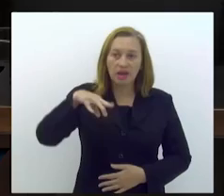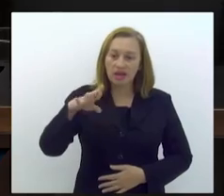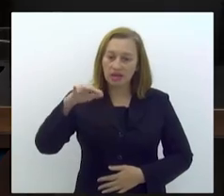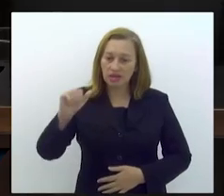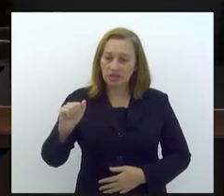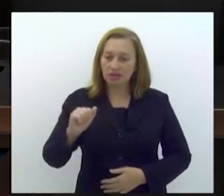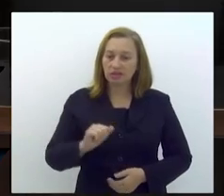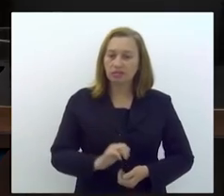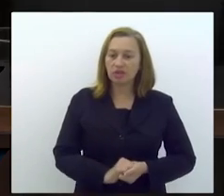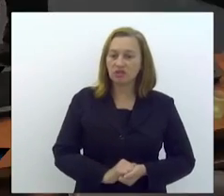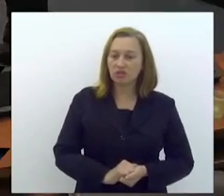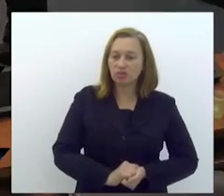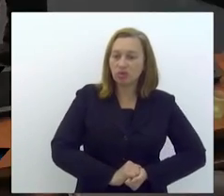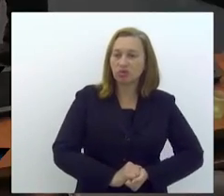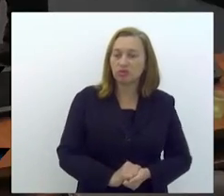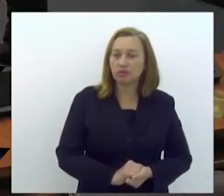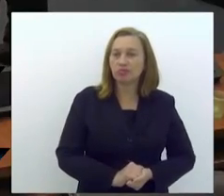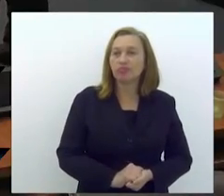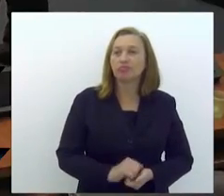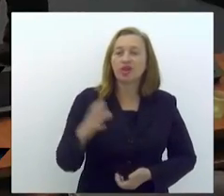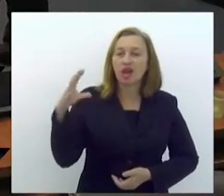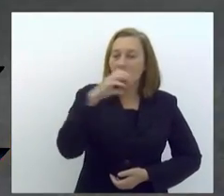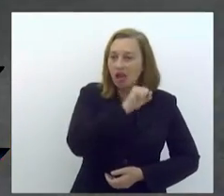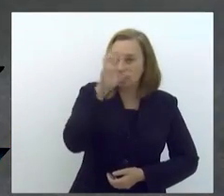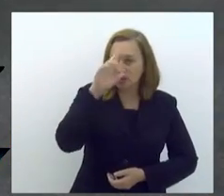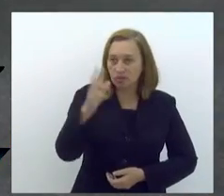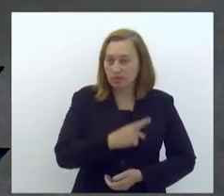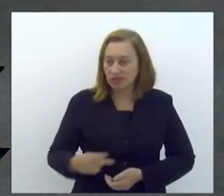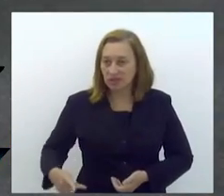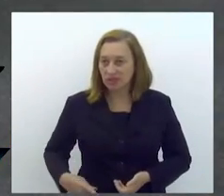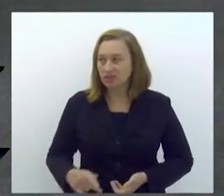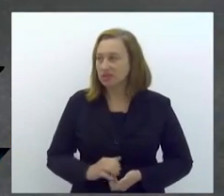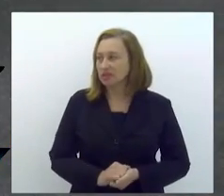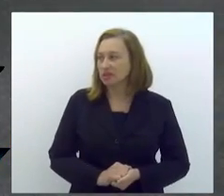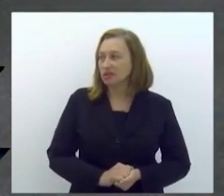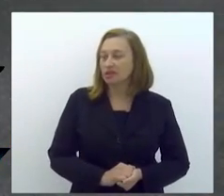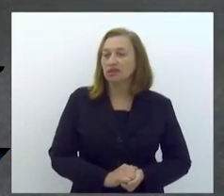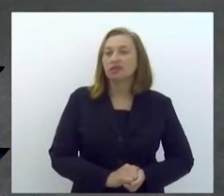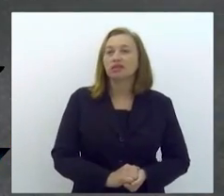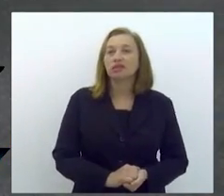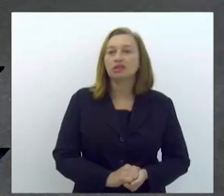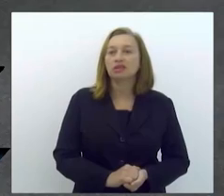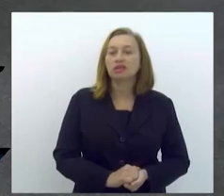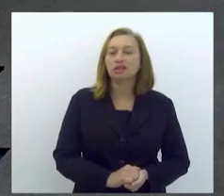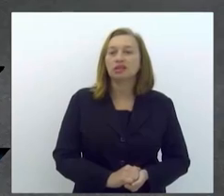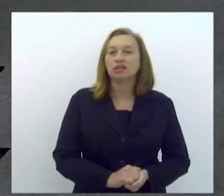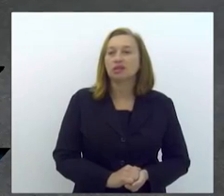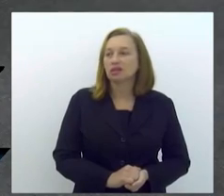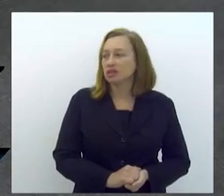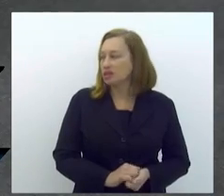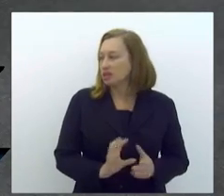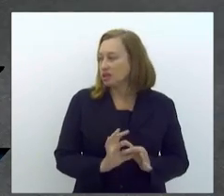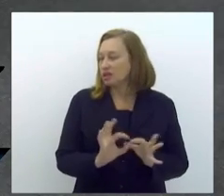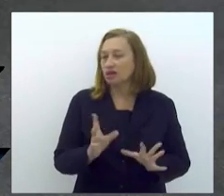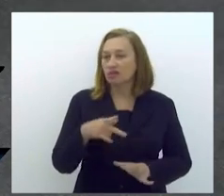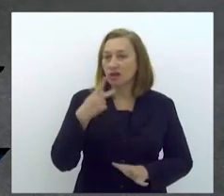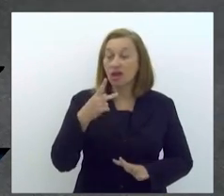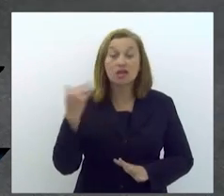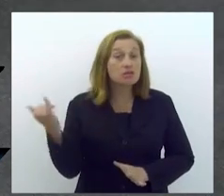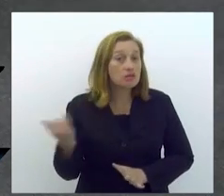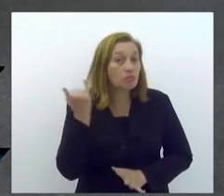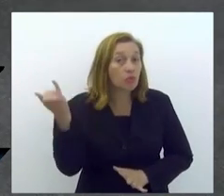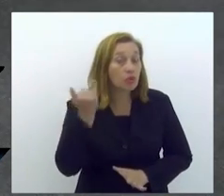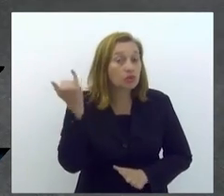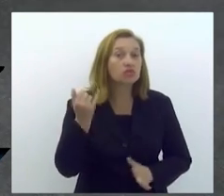do MST muito rápido presidenta deixar que falar de uma agenda importante